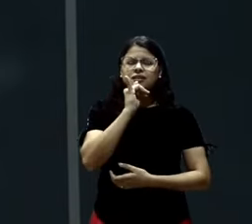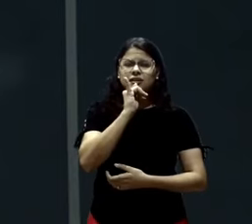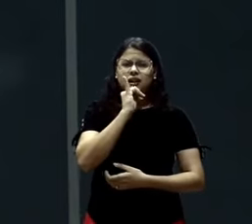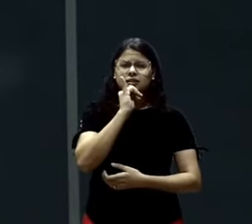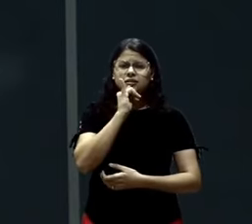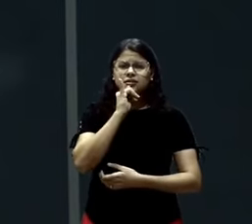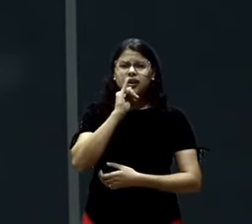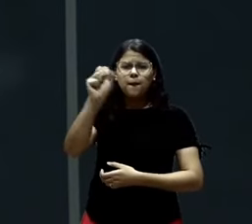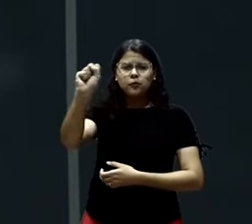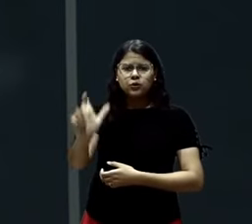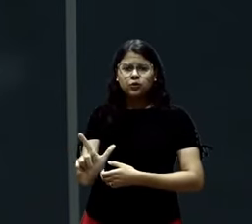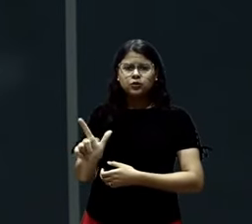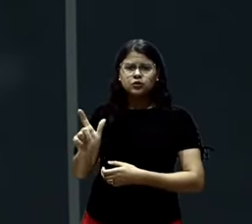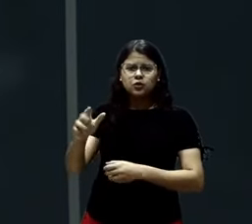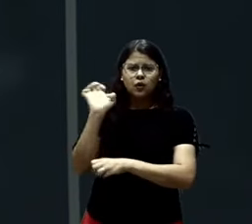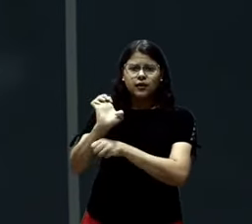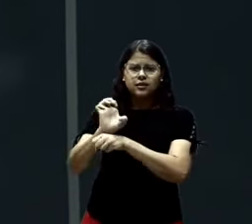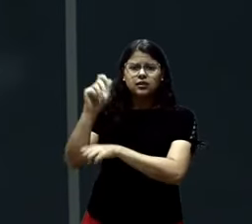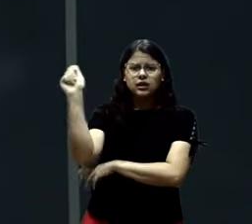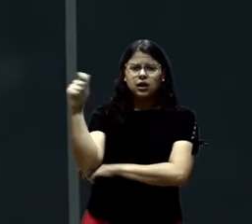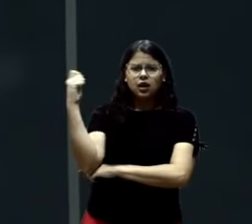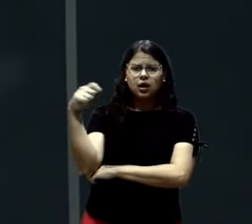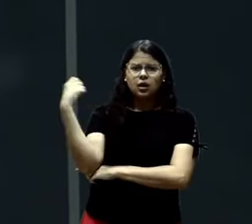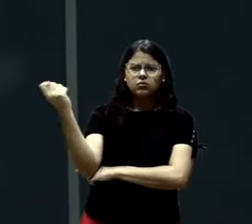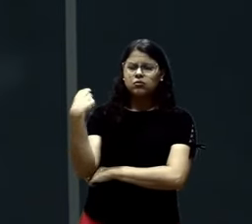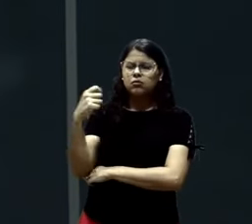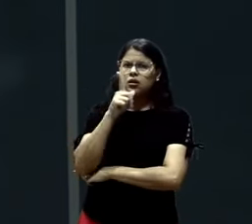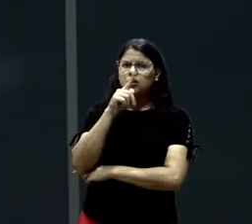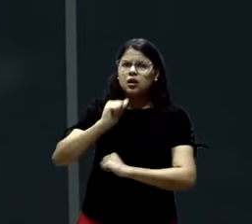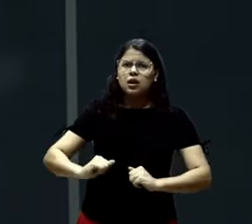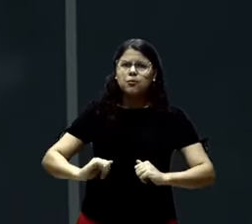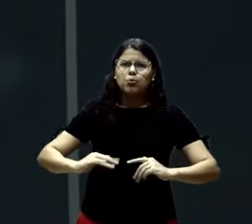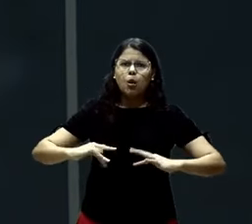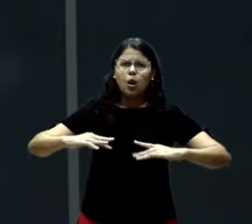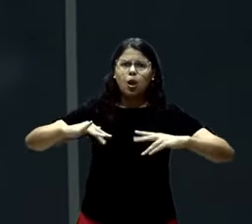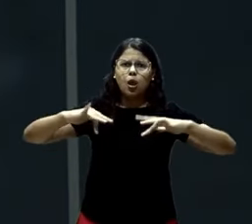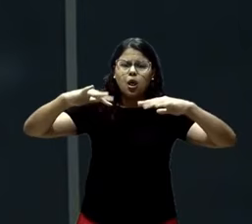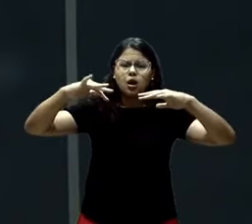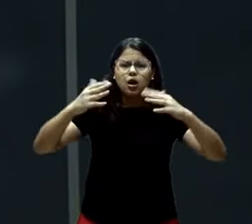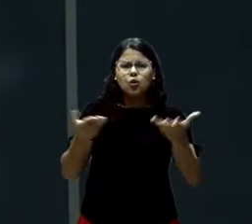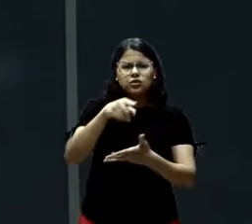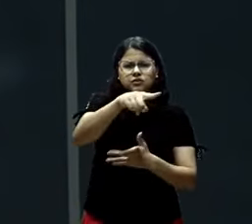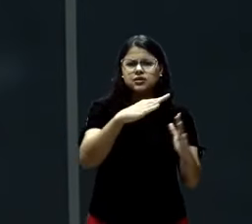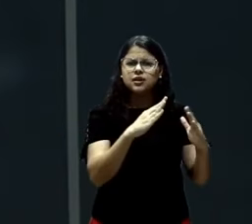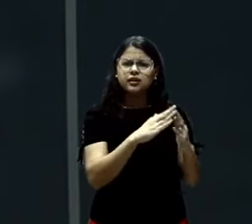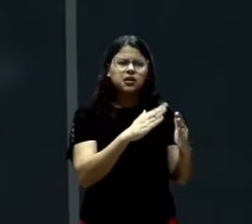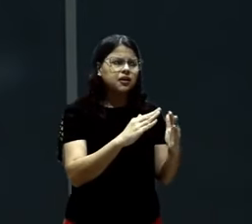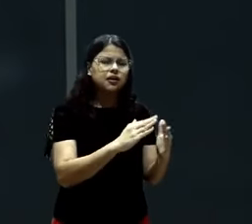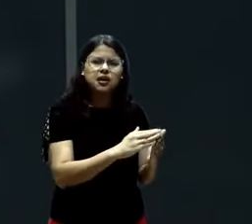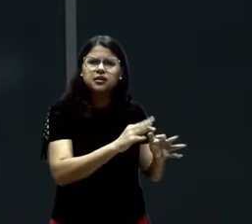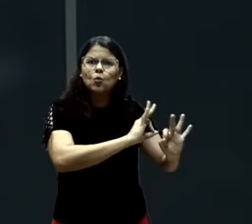mesinha, uma comida boa para comer, olhar no, na garagem, o carro está lá, sequinho, limpinho,